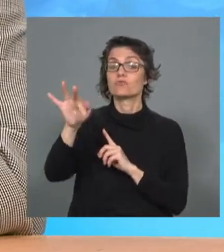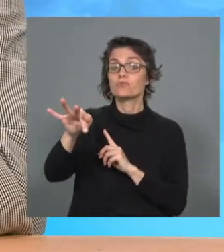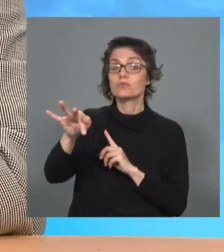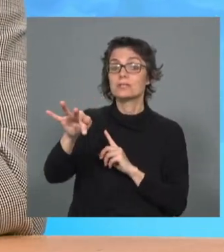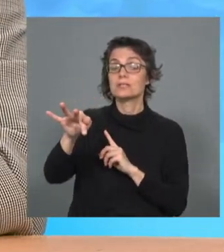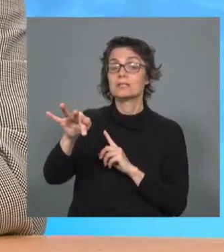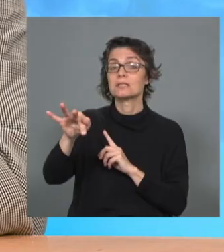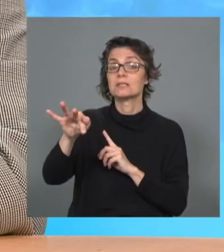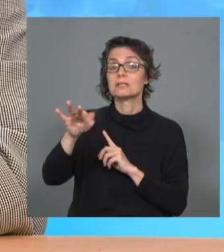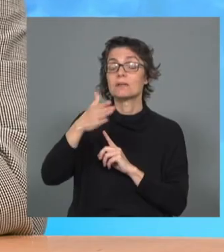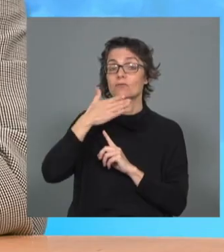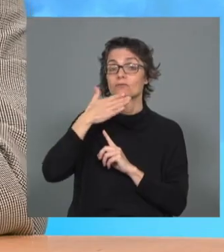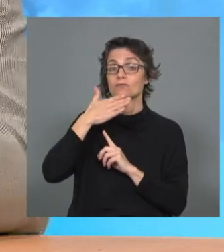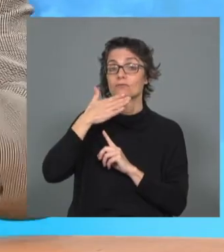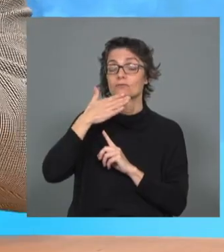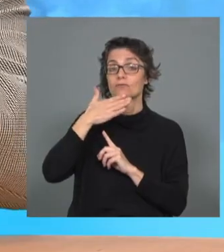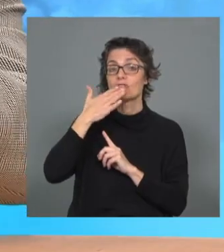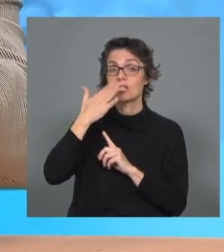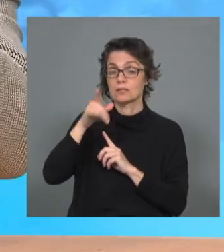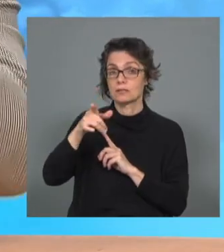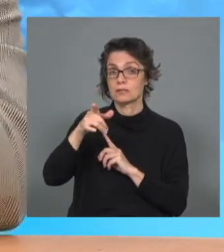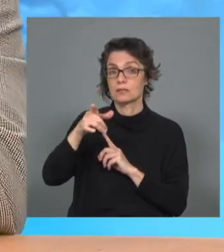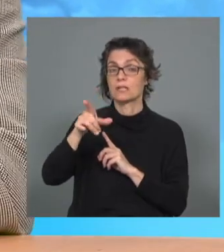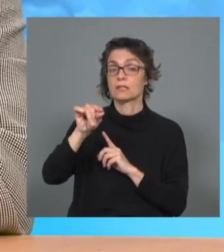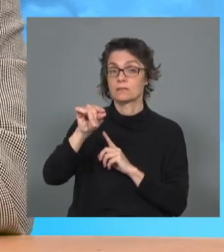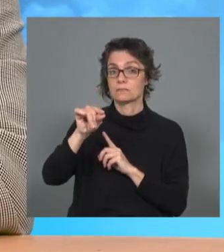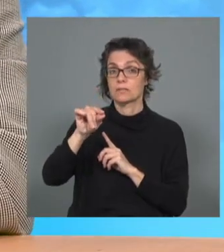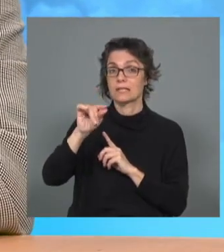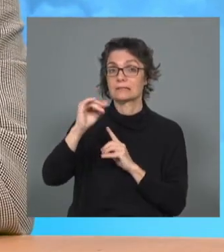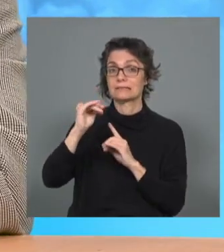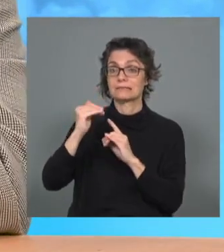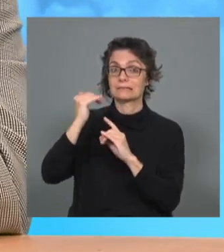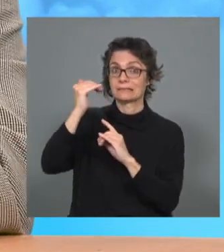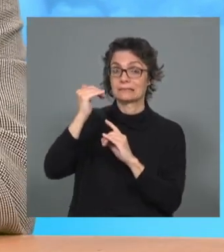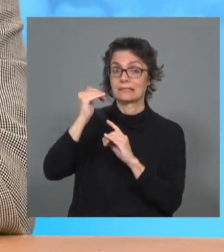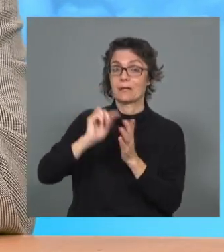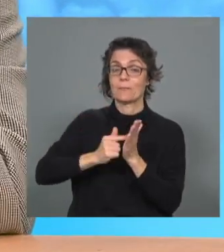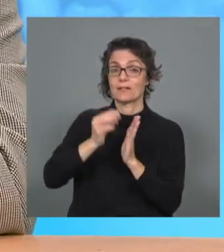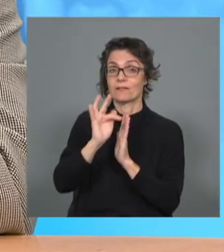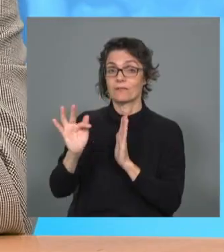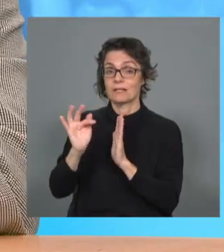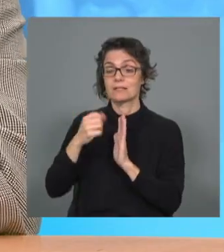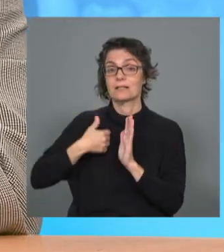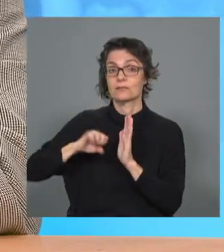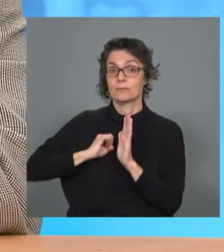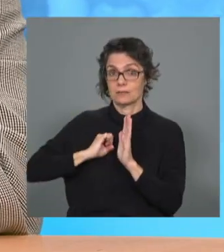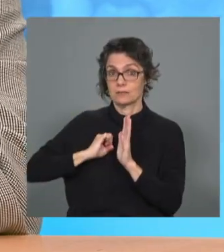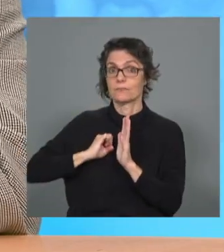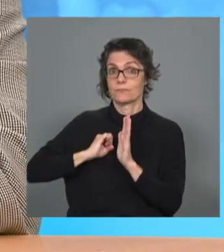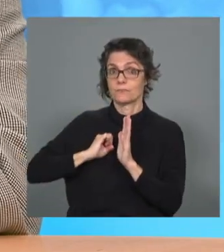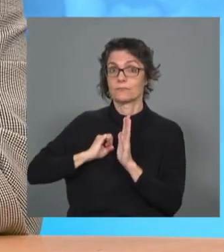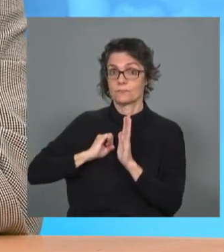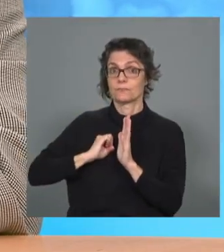República Checa e um bocadinho mais acima temos a Bélgica, a França e a Espanha. E é